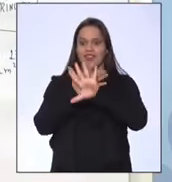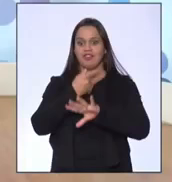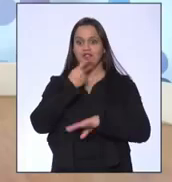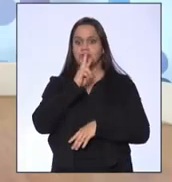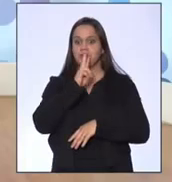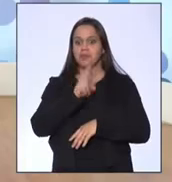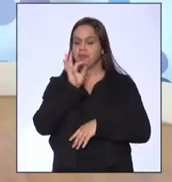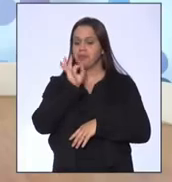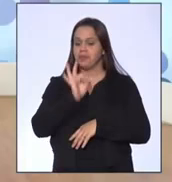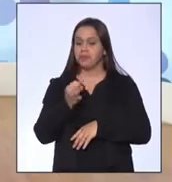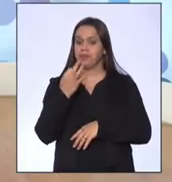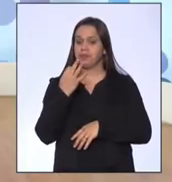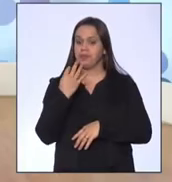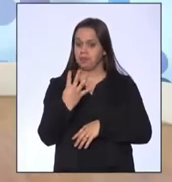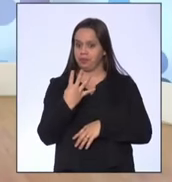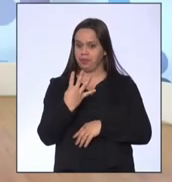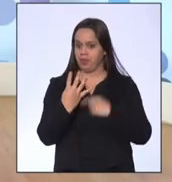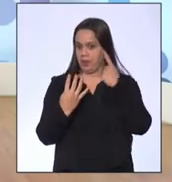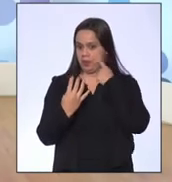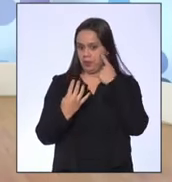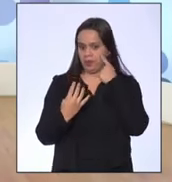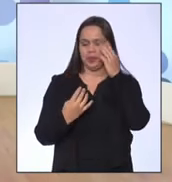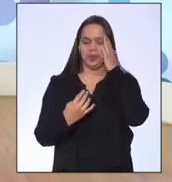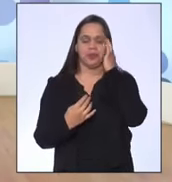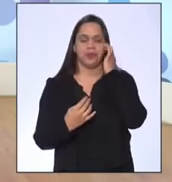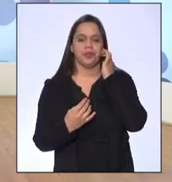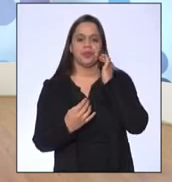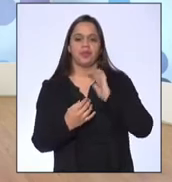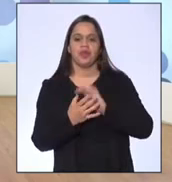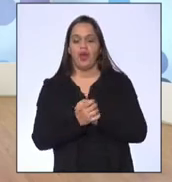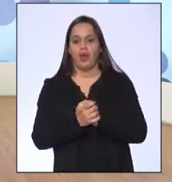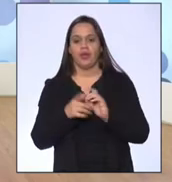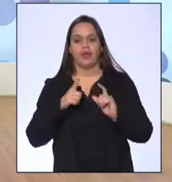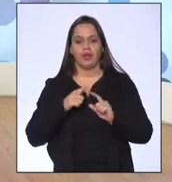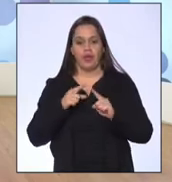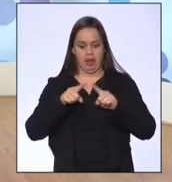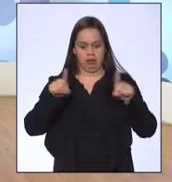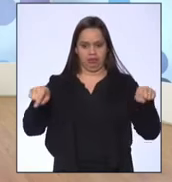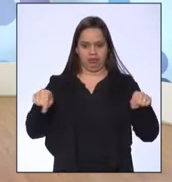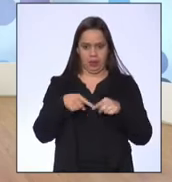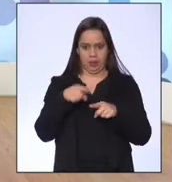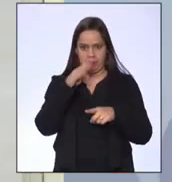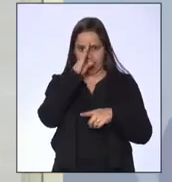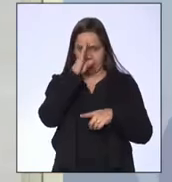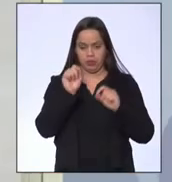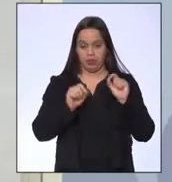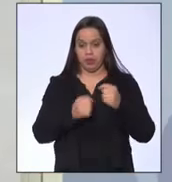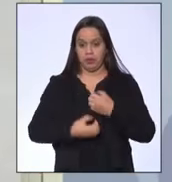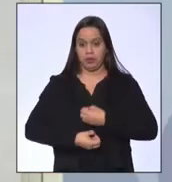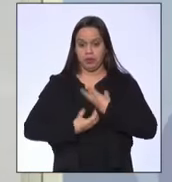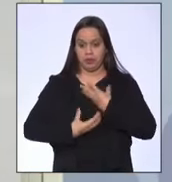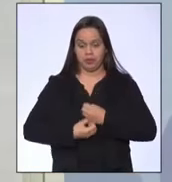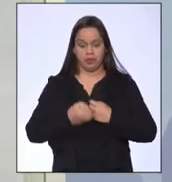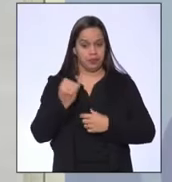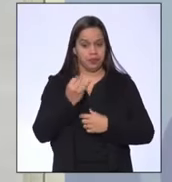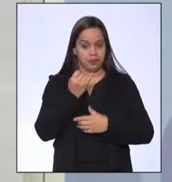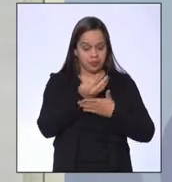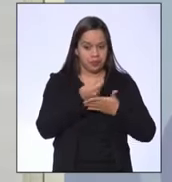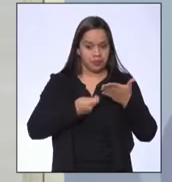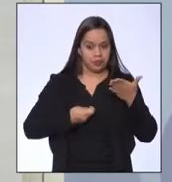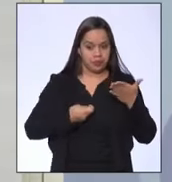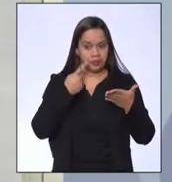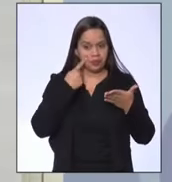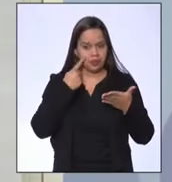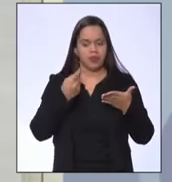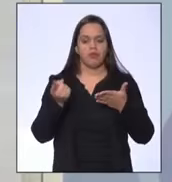4. Vamos ver? Primeira coisa, nós temos o quarto principal, né? Uma informação importante no texto, como vocês